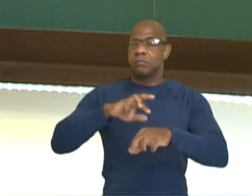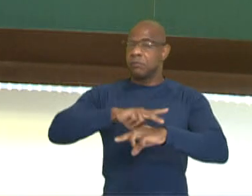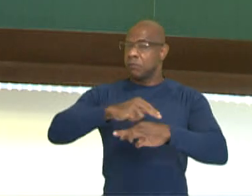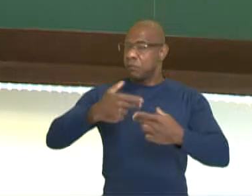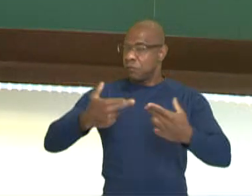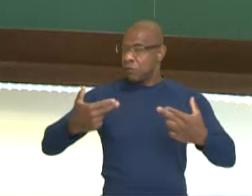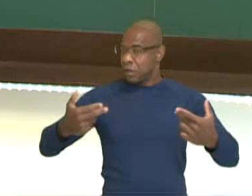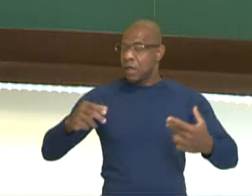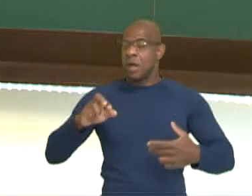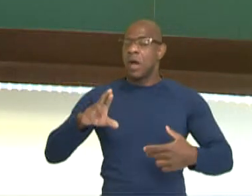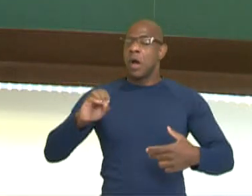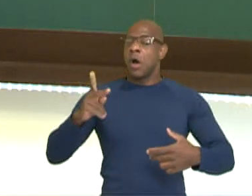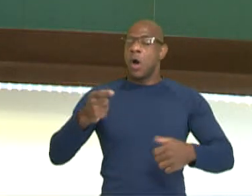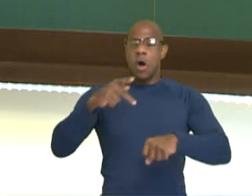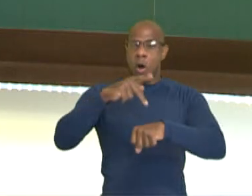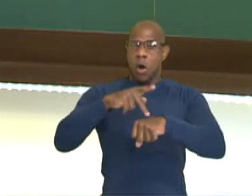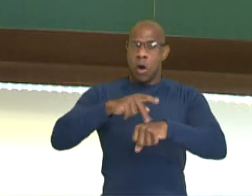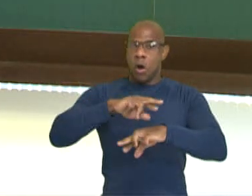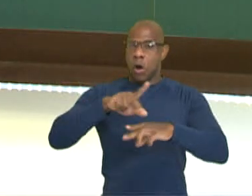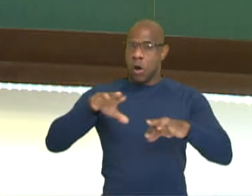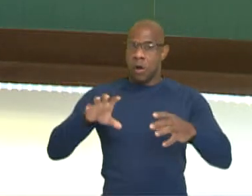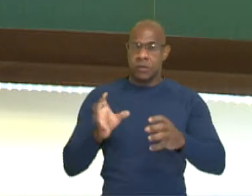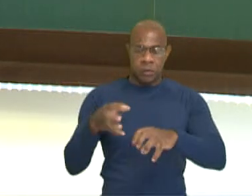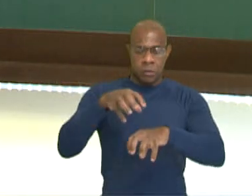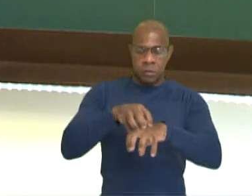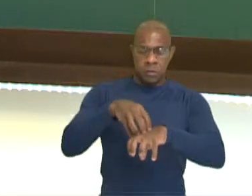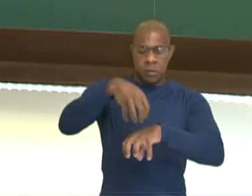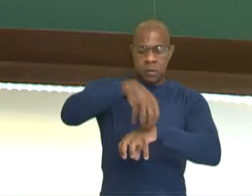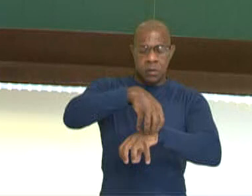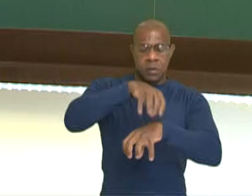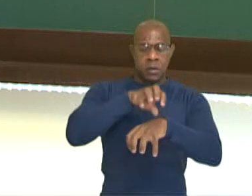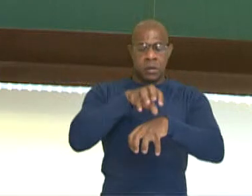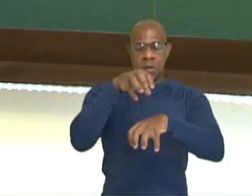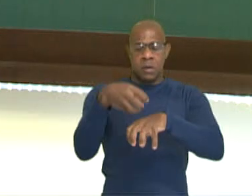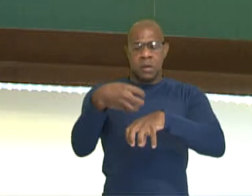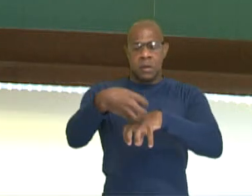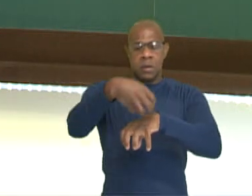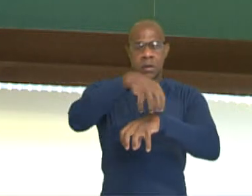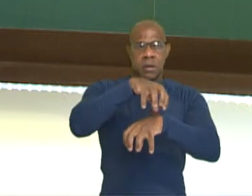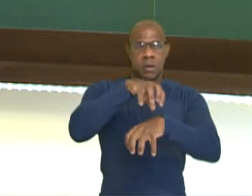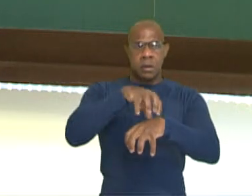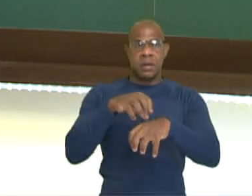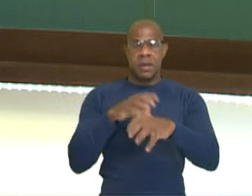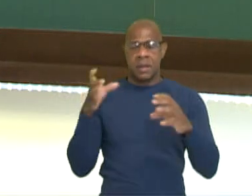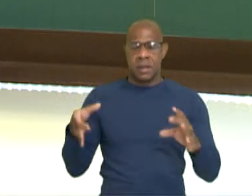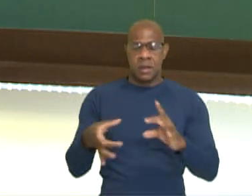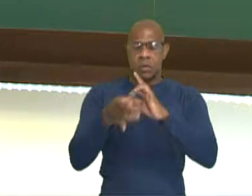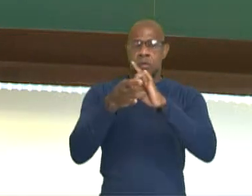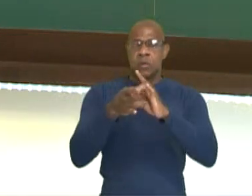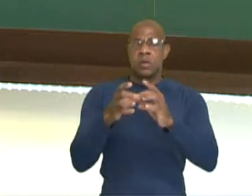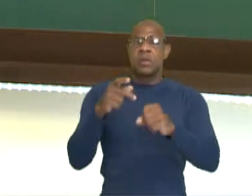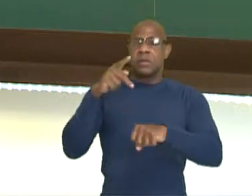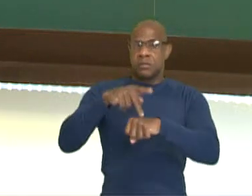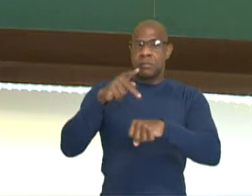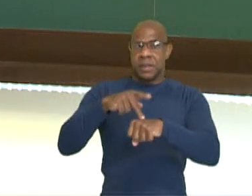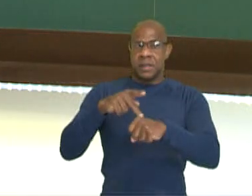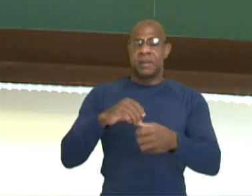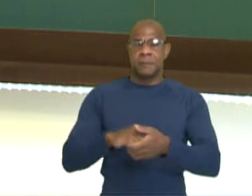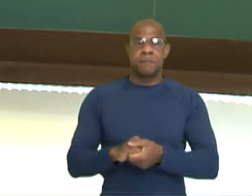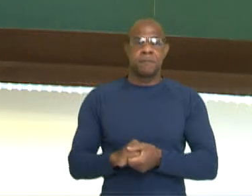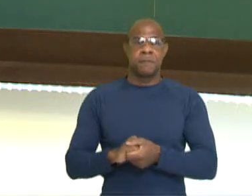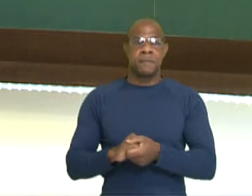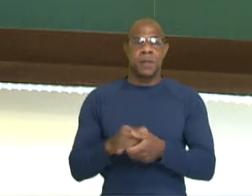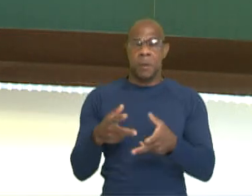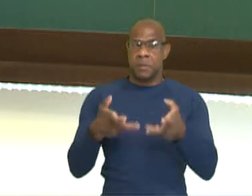se estruturando de maneira grupal e elas vão resultando dessa junção de rochas aglomeradas. Então